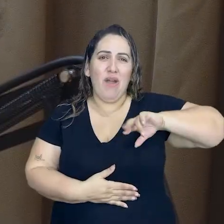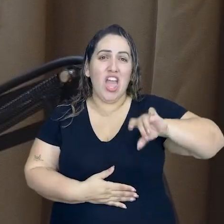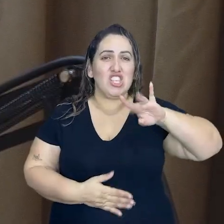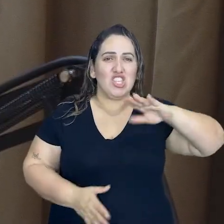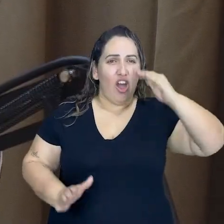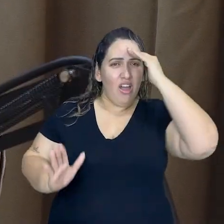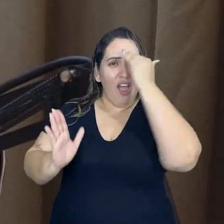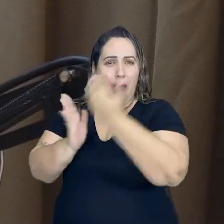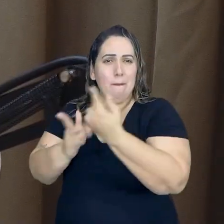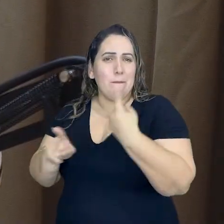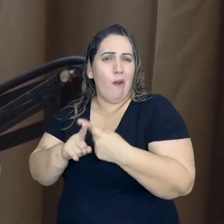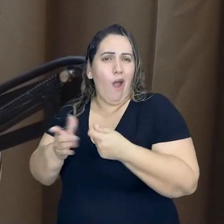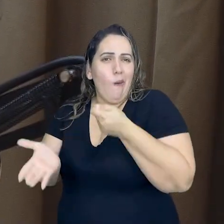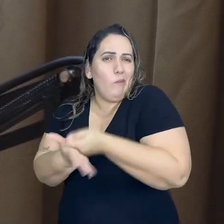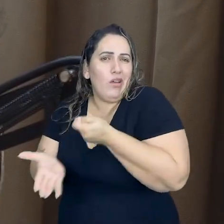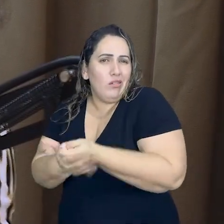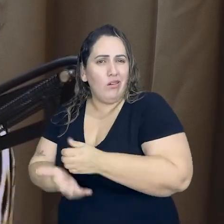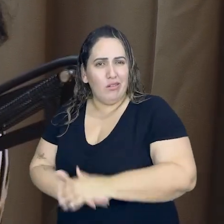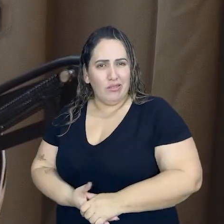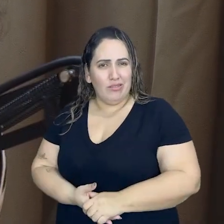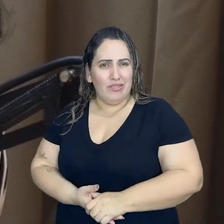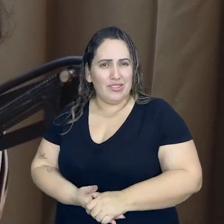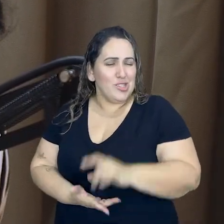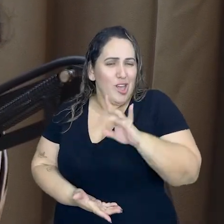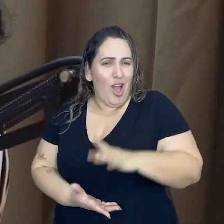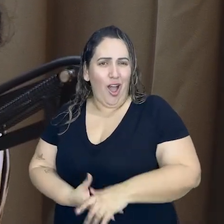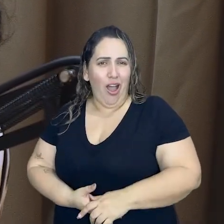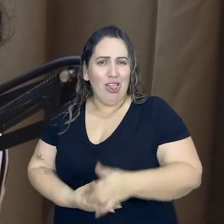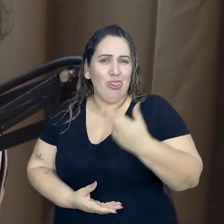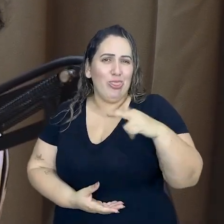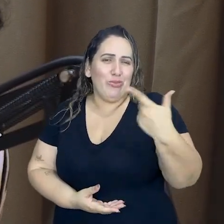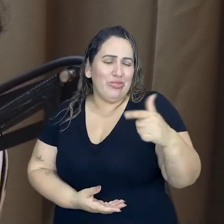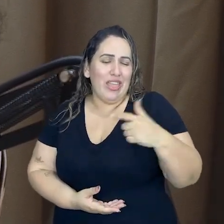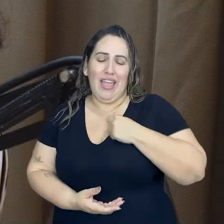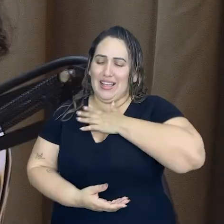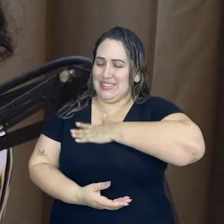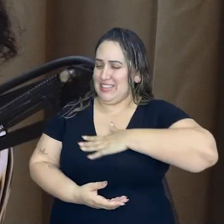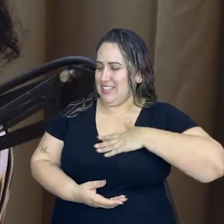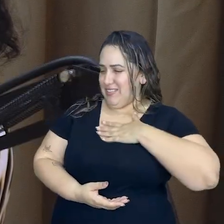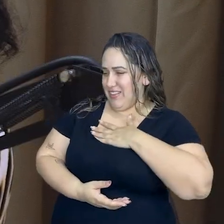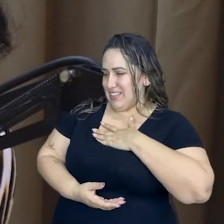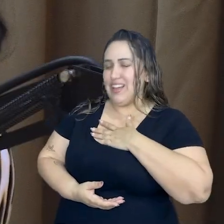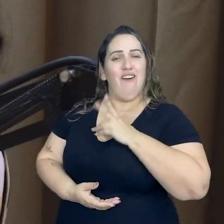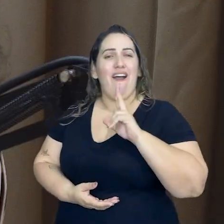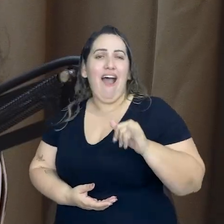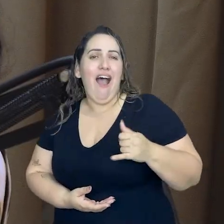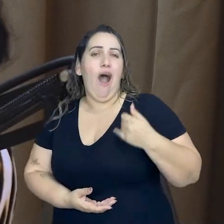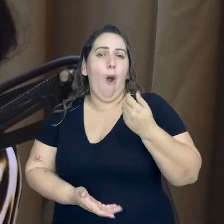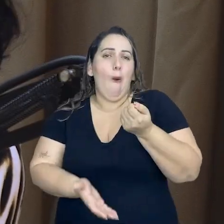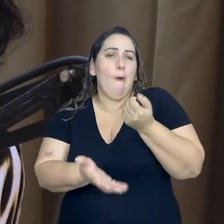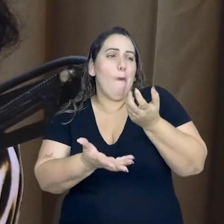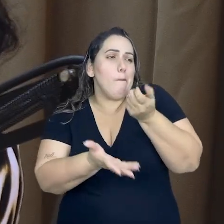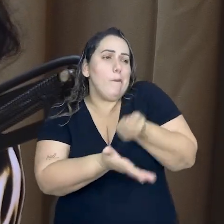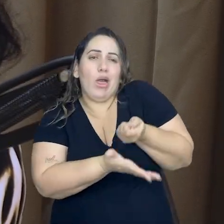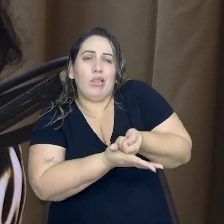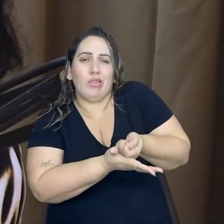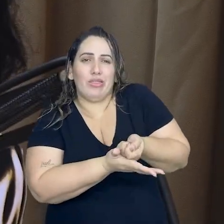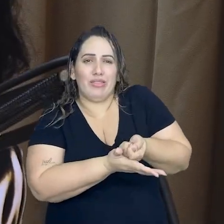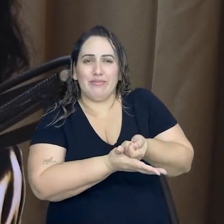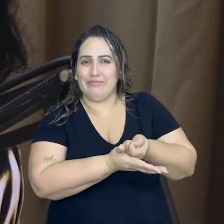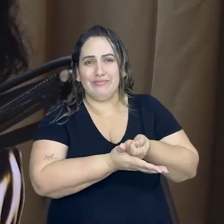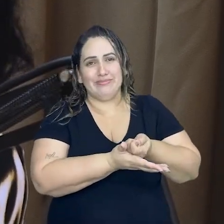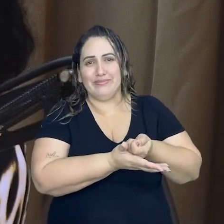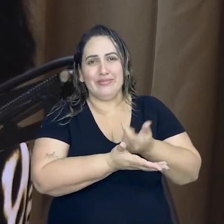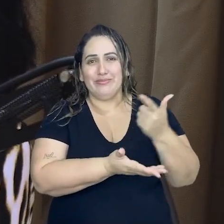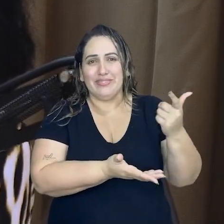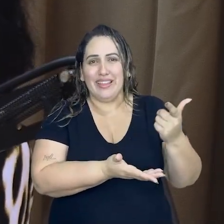porque por mais que você mostre dizendo que aquilo é obrigatório, aí vai mitigando, vai amenizando,